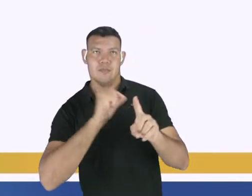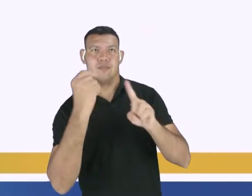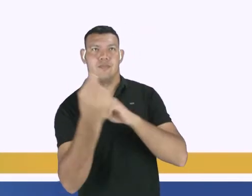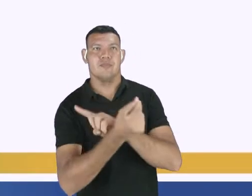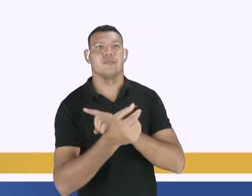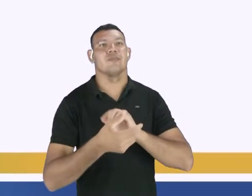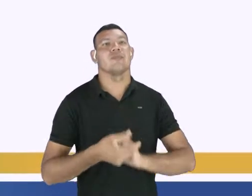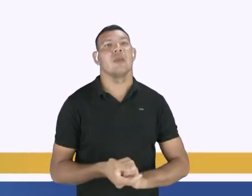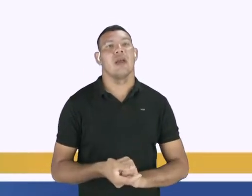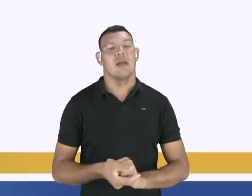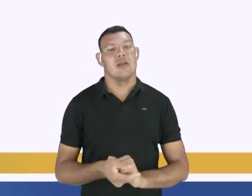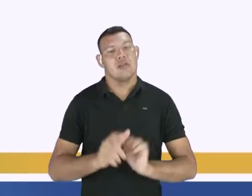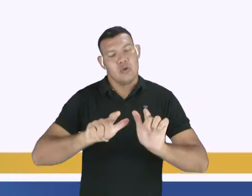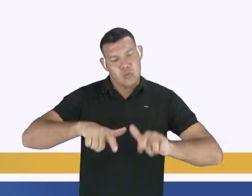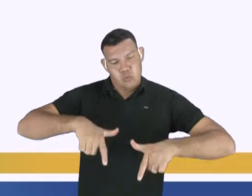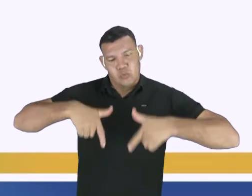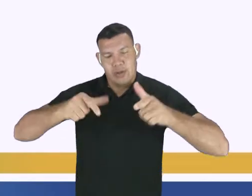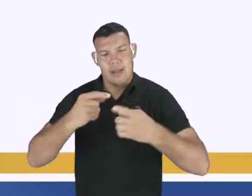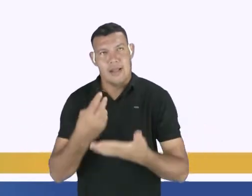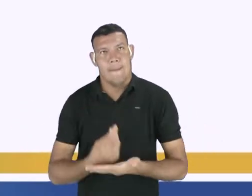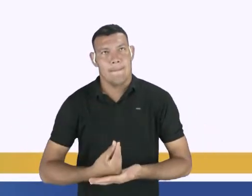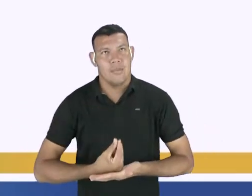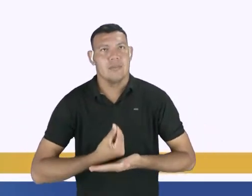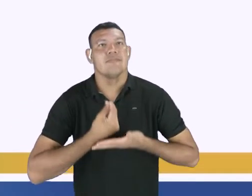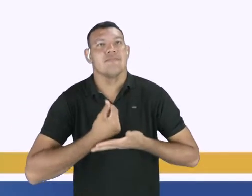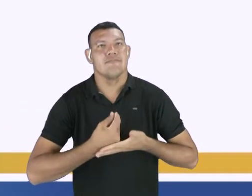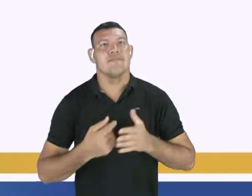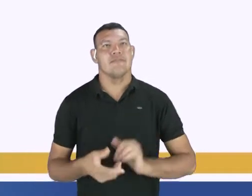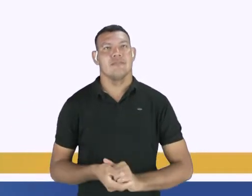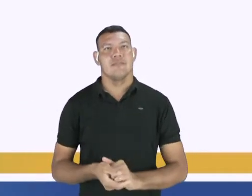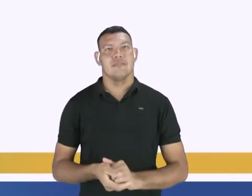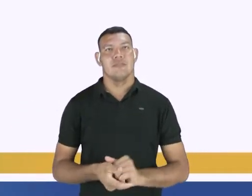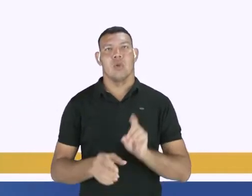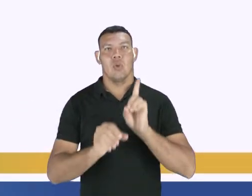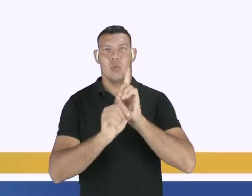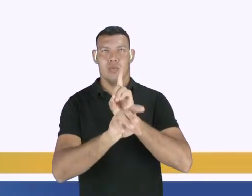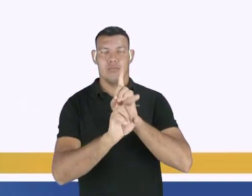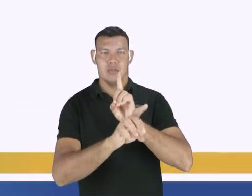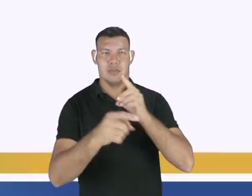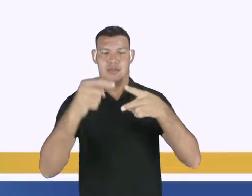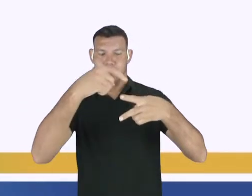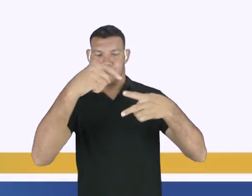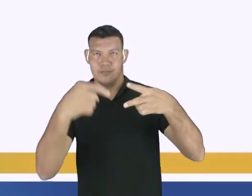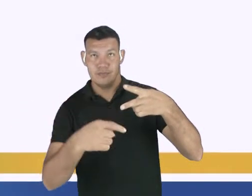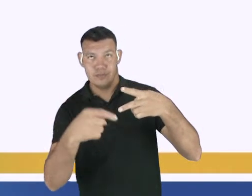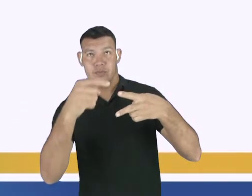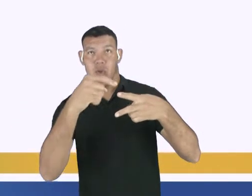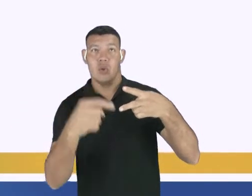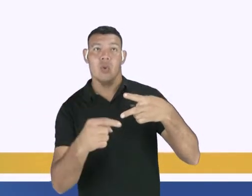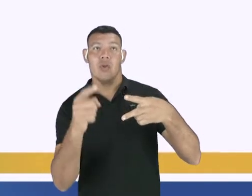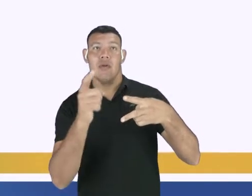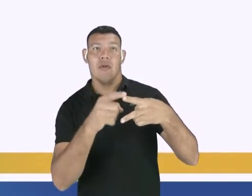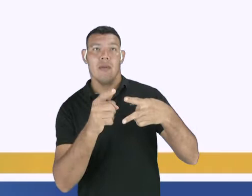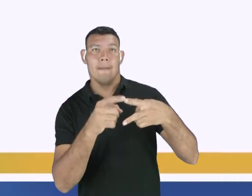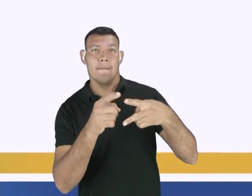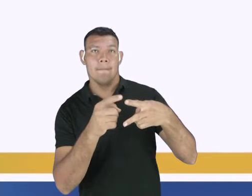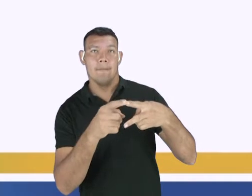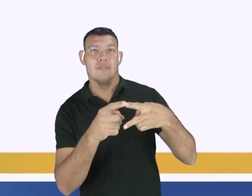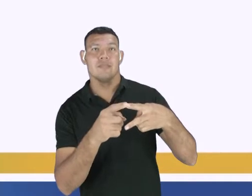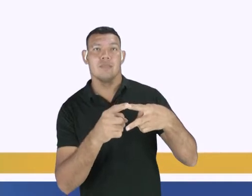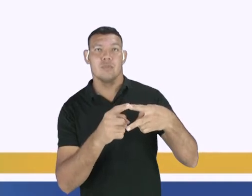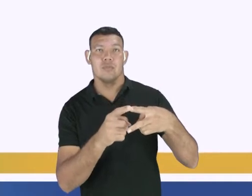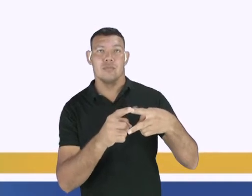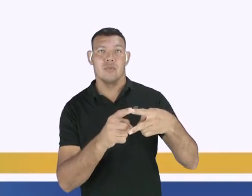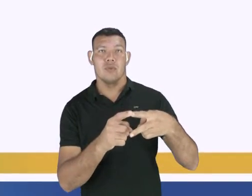capitalismo. Nasceram, portanto, duas tendências dentro da doutrina, que é o socialismo utópico e o socialismo